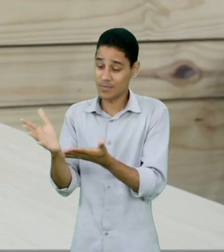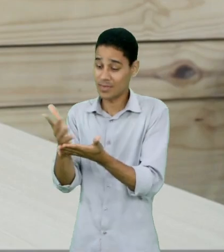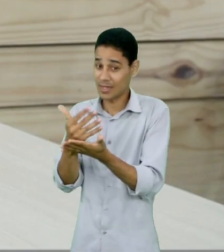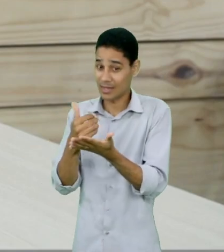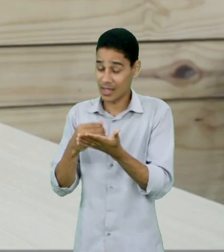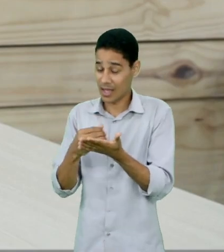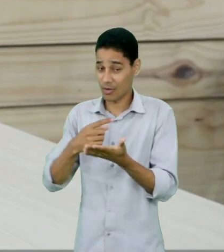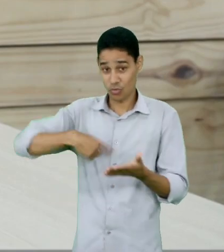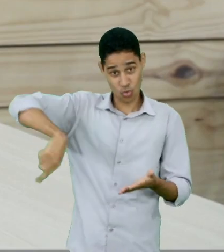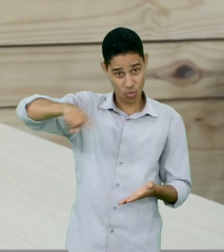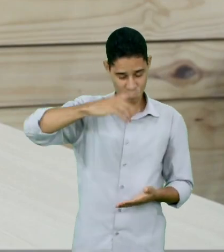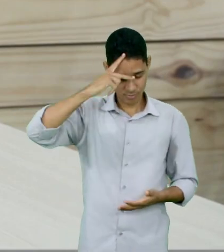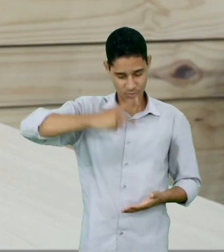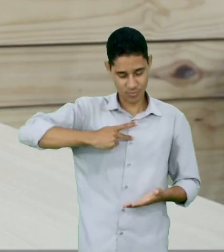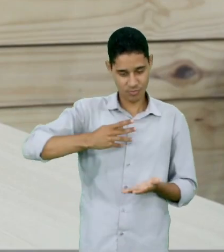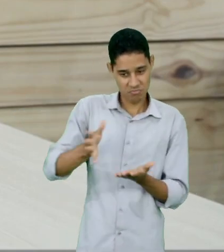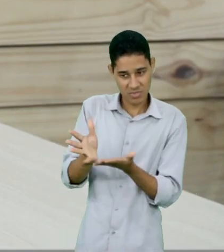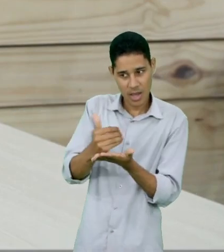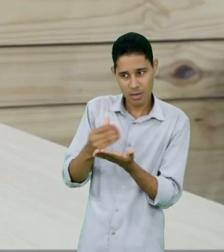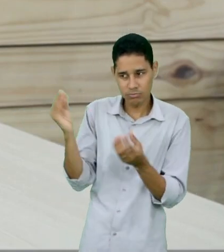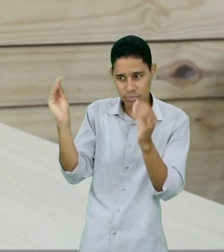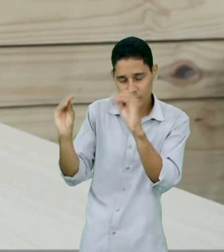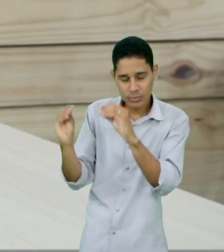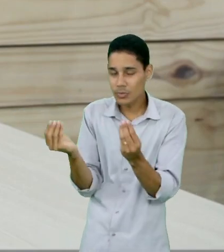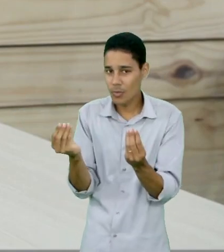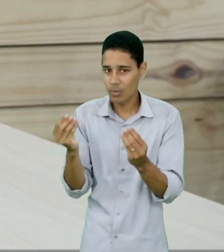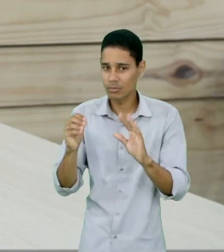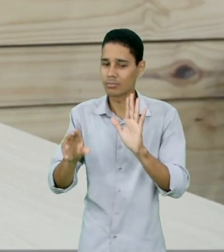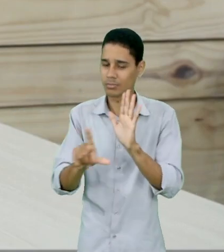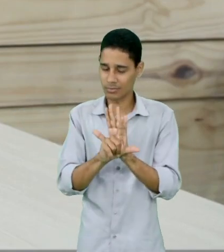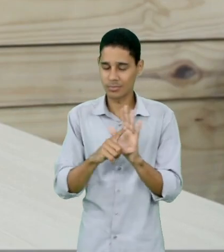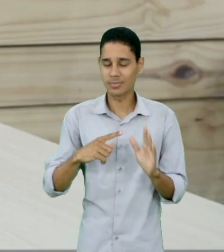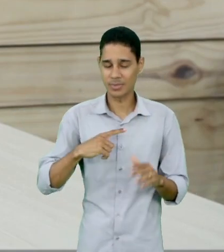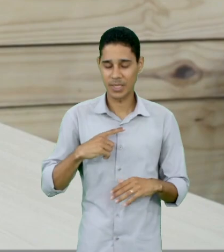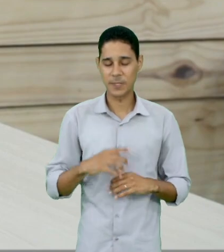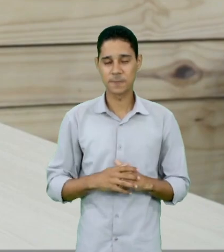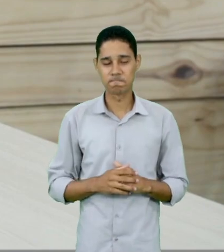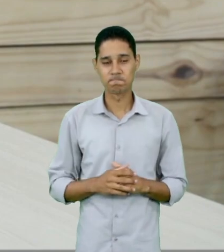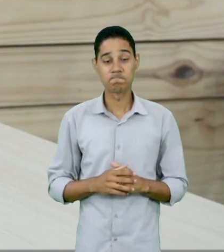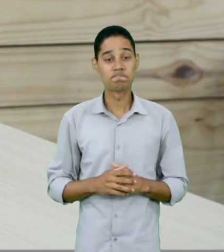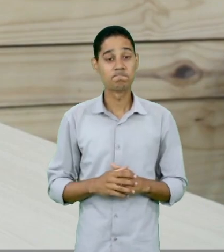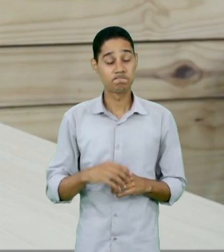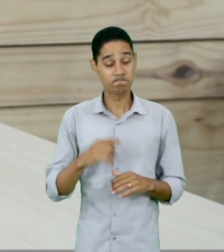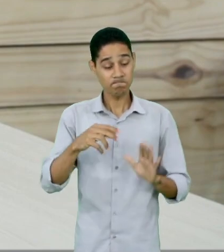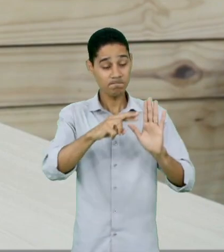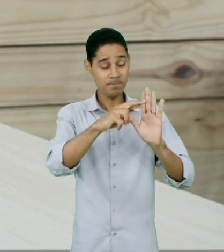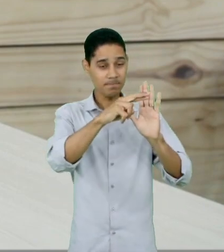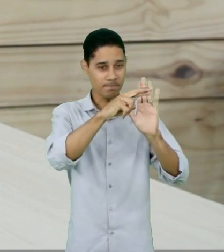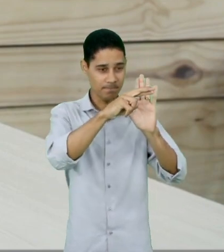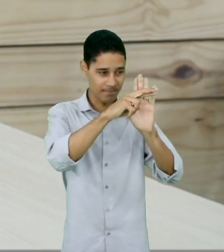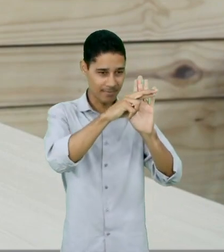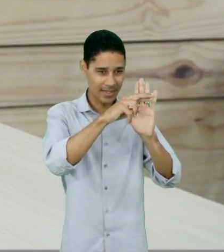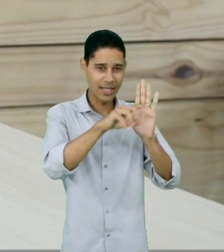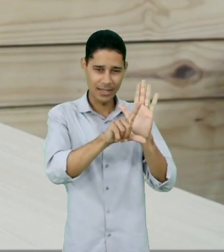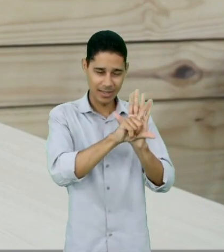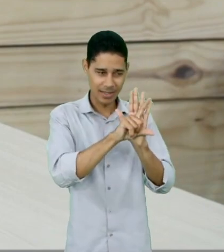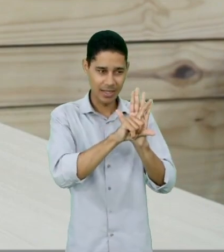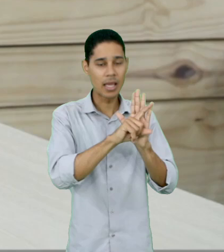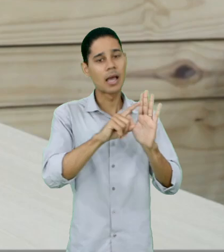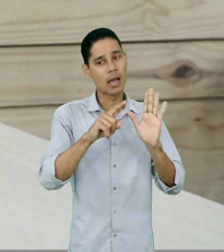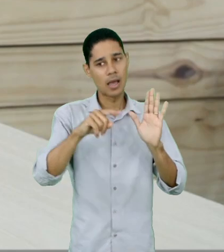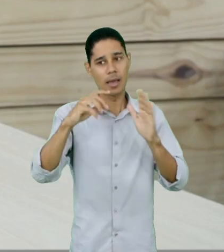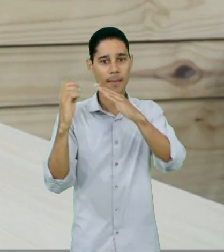né? Então, assim, graças a essa legislação, as empresas estão mudando, né? Principalmente